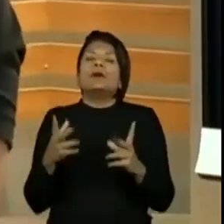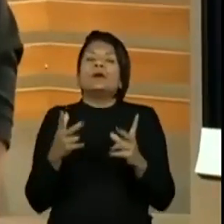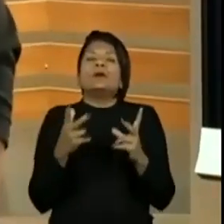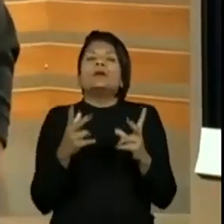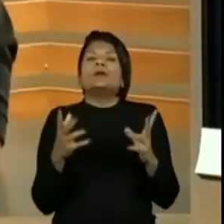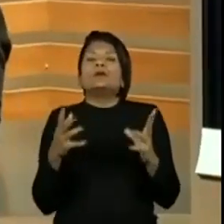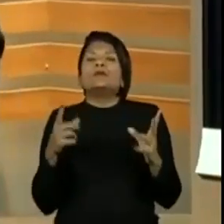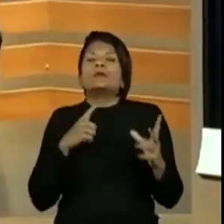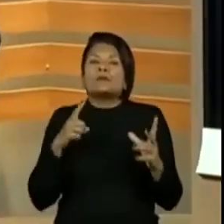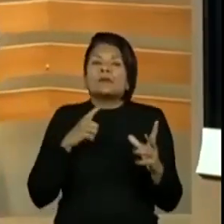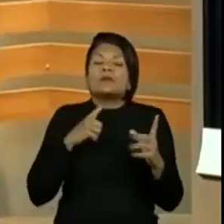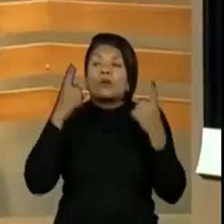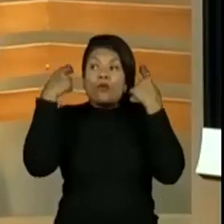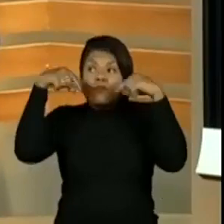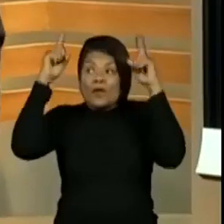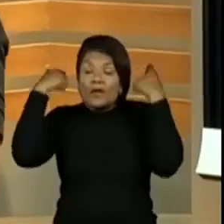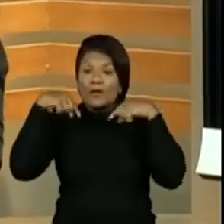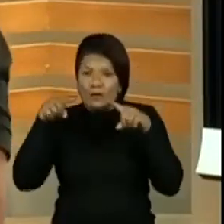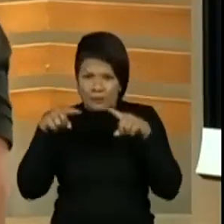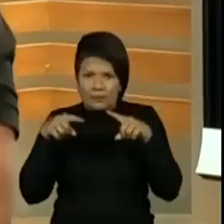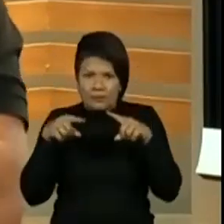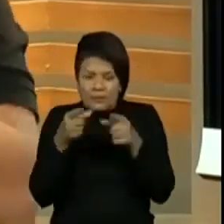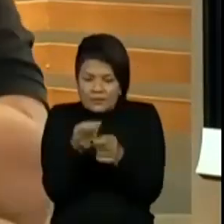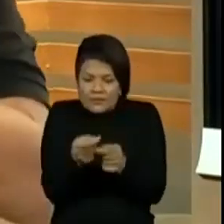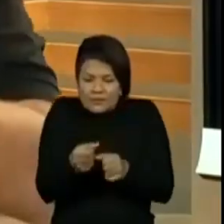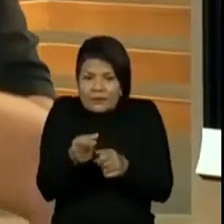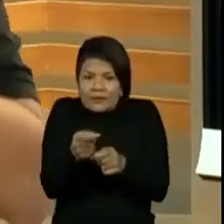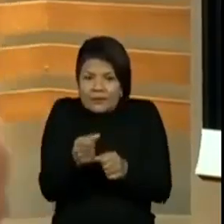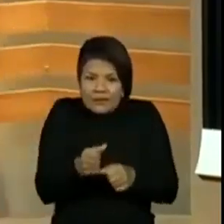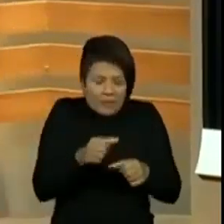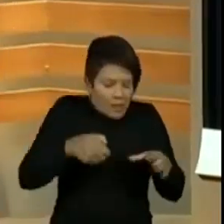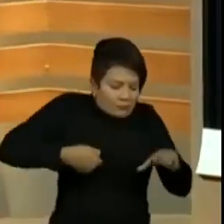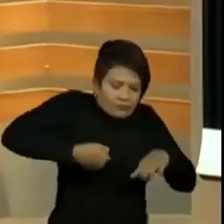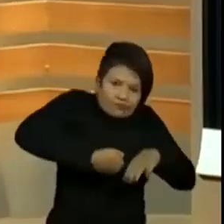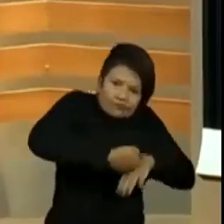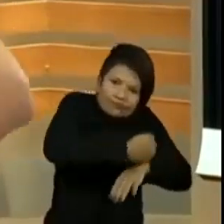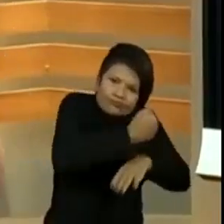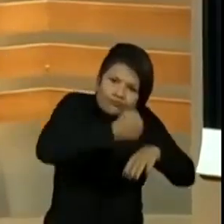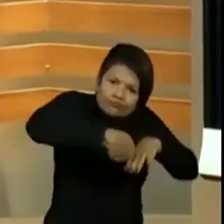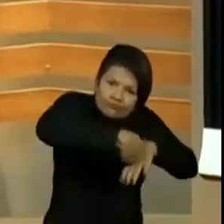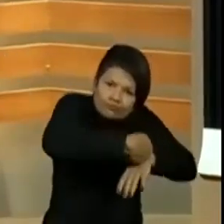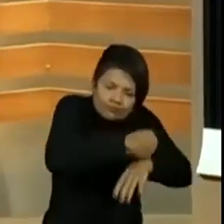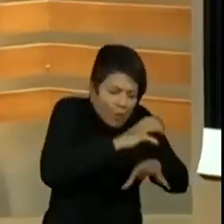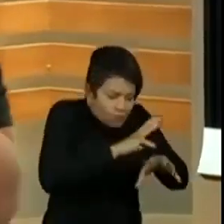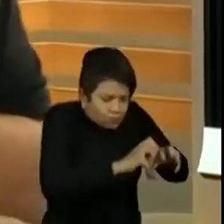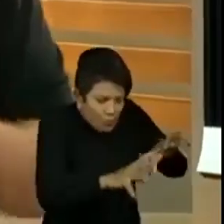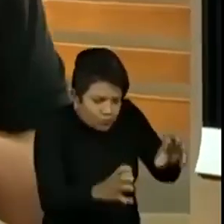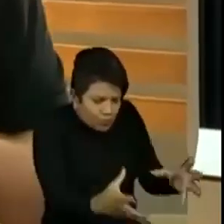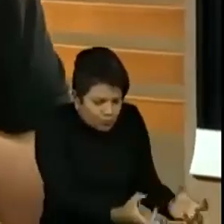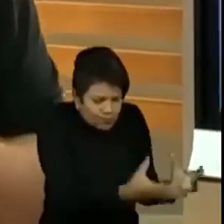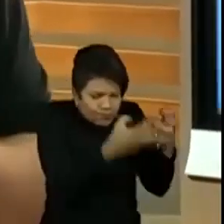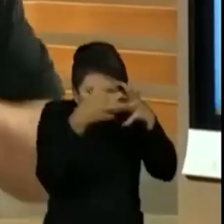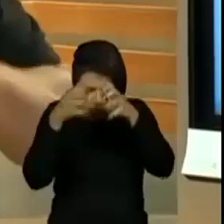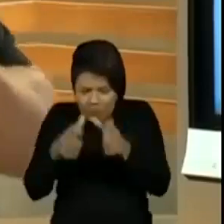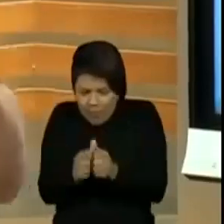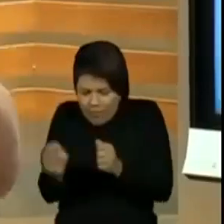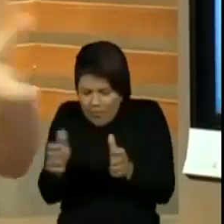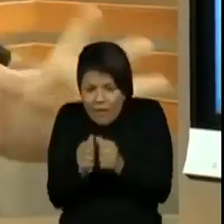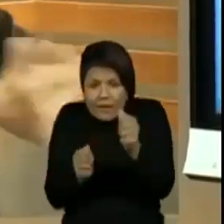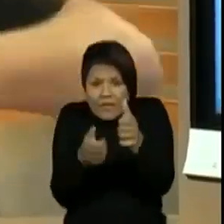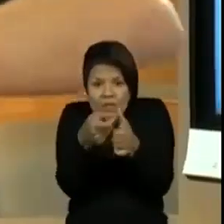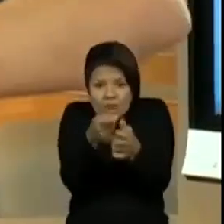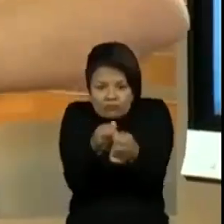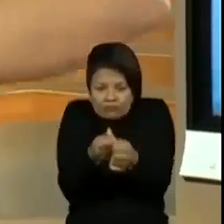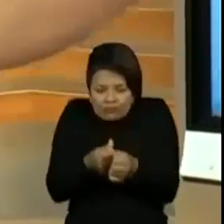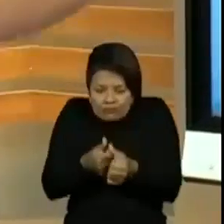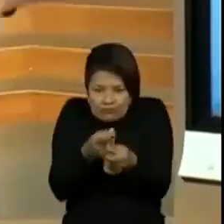sua ovelha, ele criava a ovelha, ele cortava, tirava o pelo da ovelha, costurava, ele mesmo vendia. O artesão,